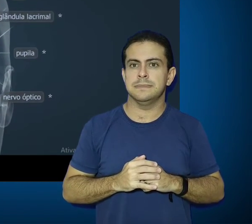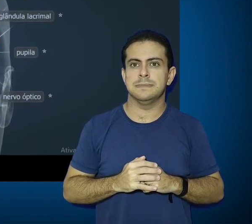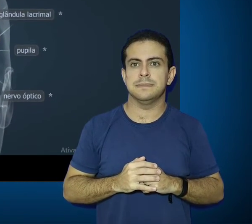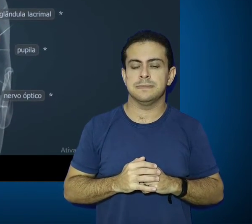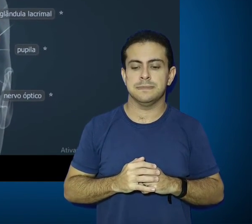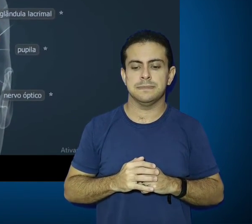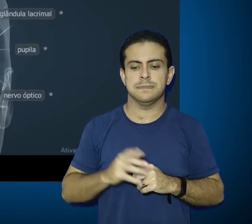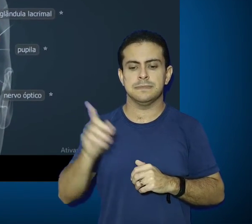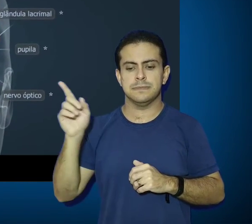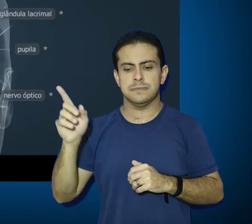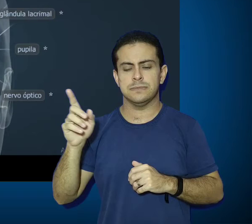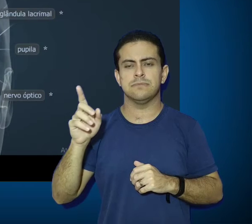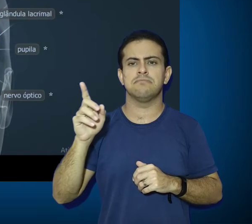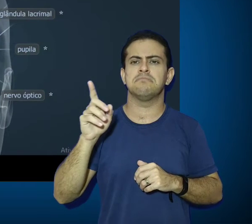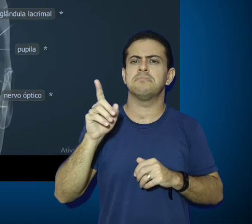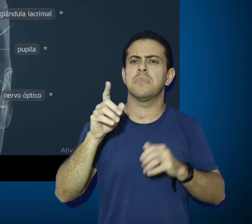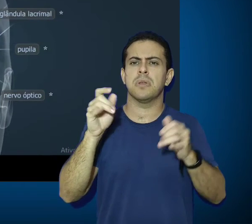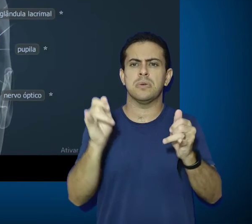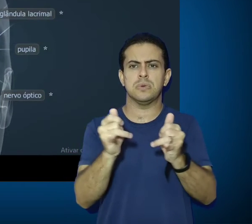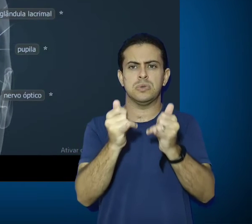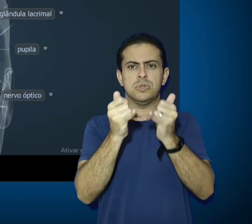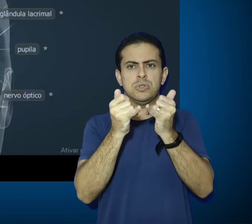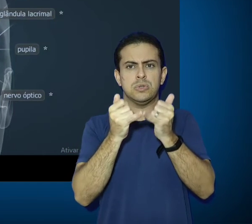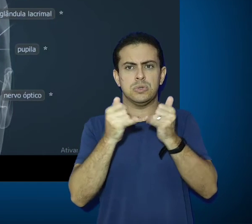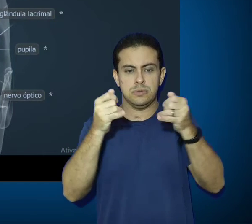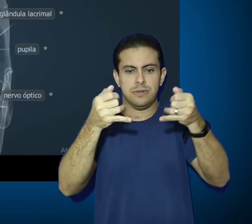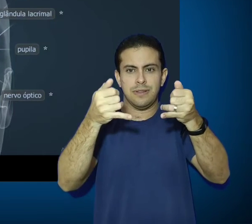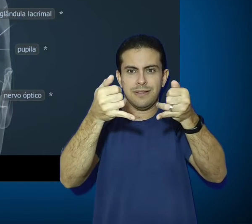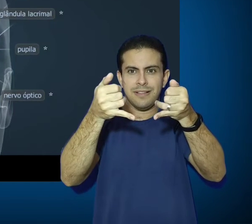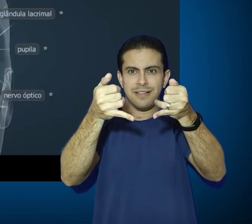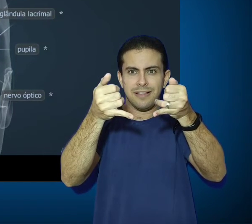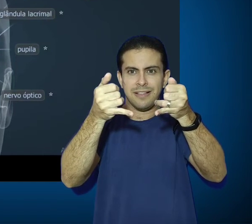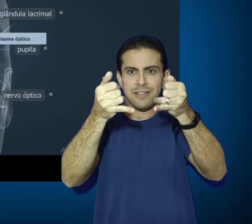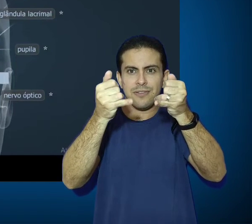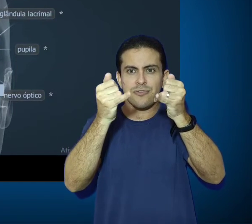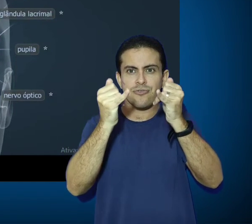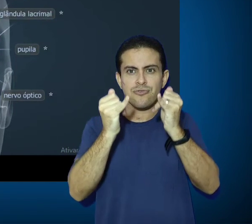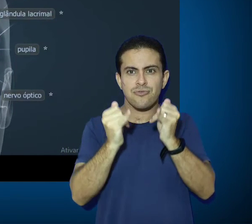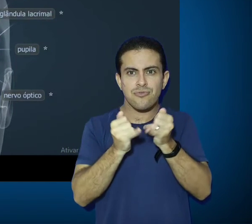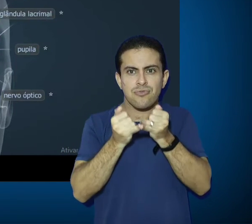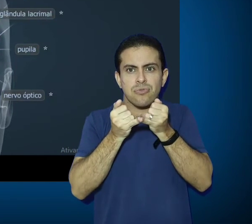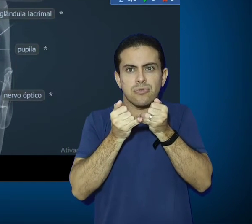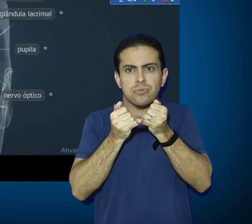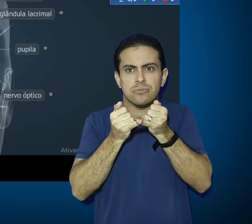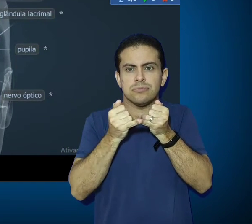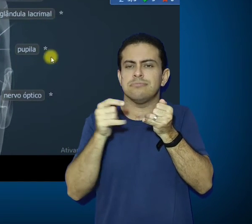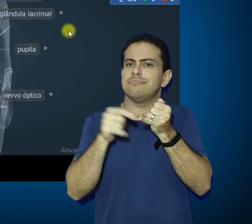E o quiasma é essa região de encontro entre os dois nervos ópticos.